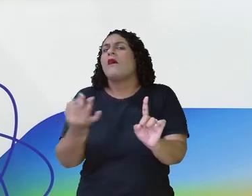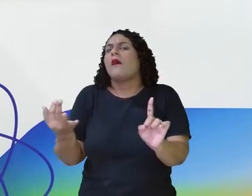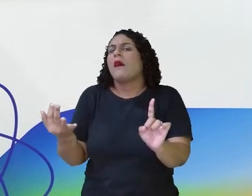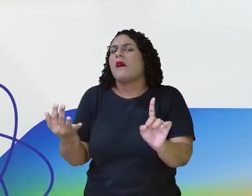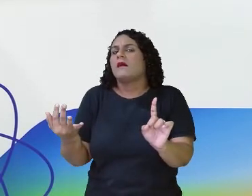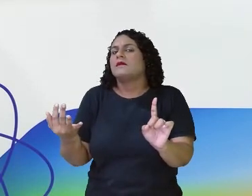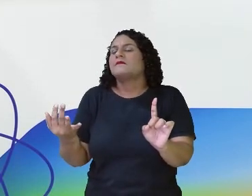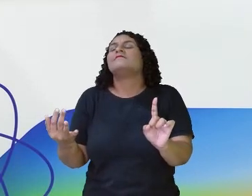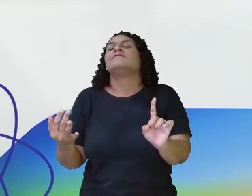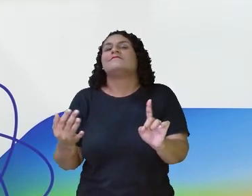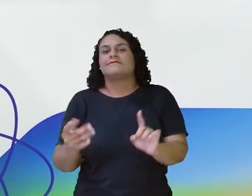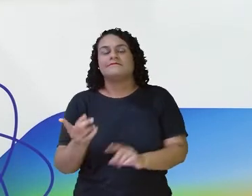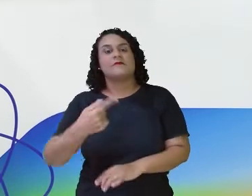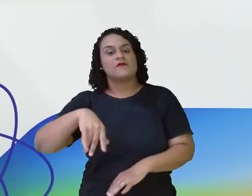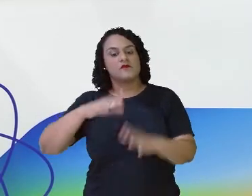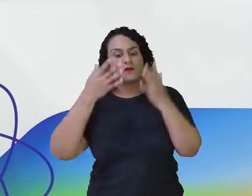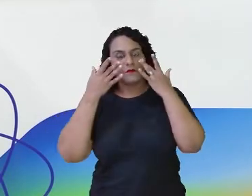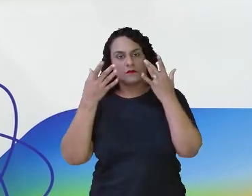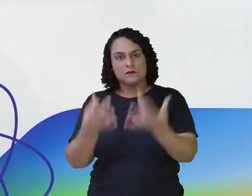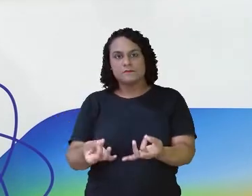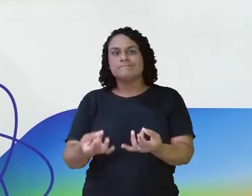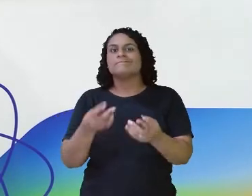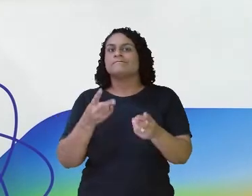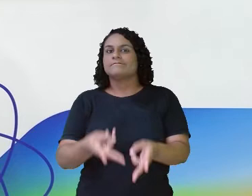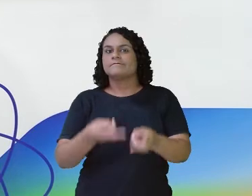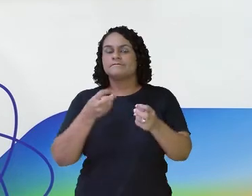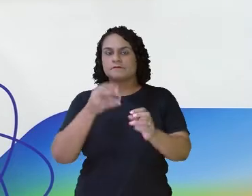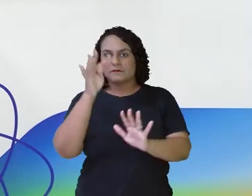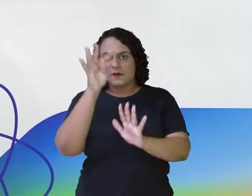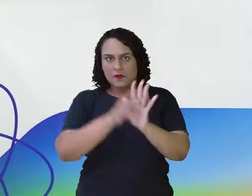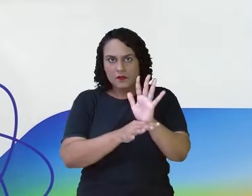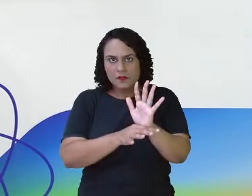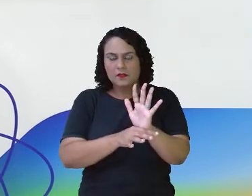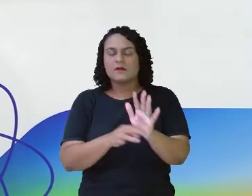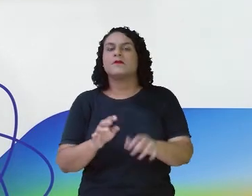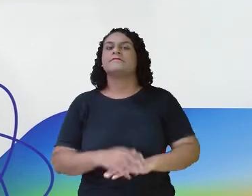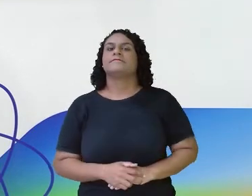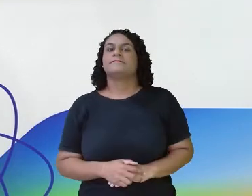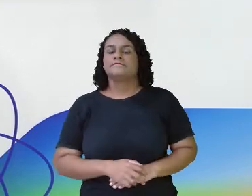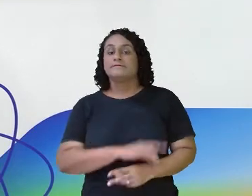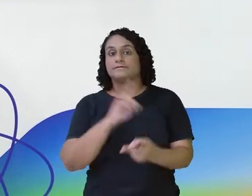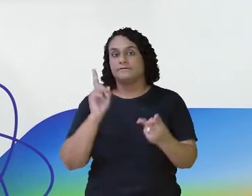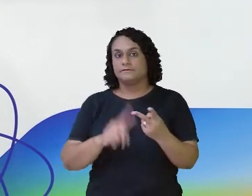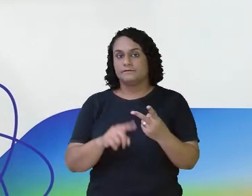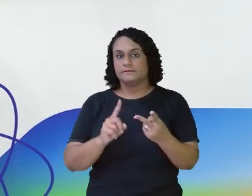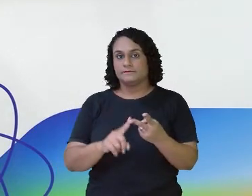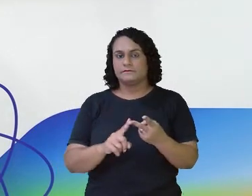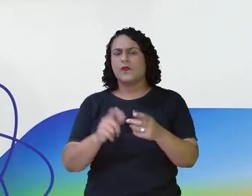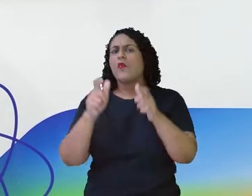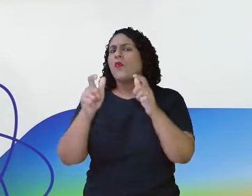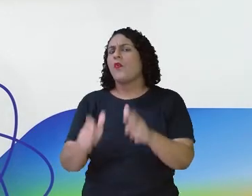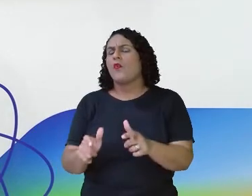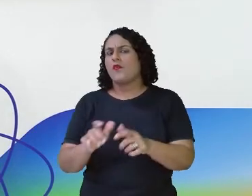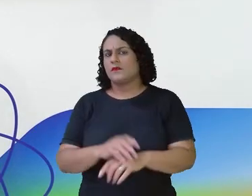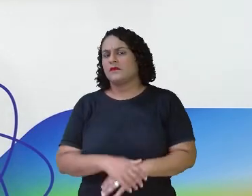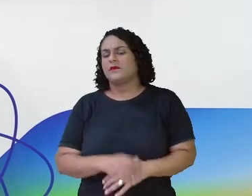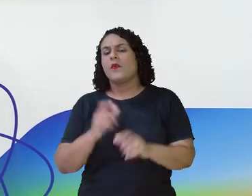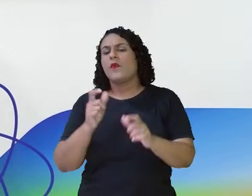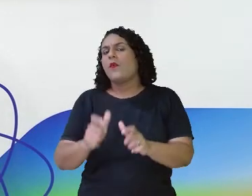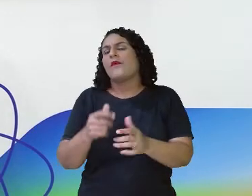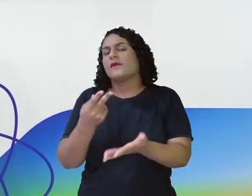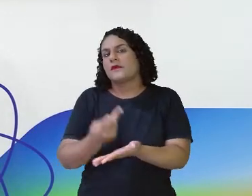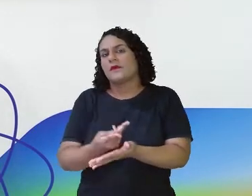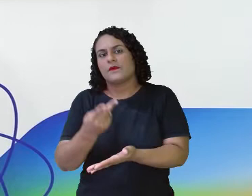aí atento para localizar já no texto que vamos ler juntos. Temos também o onde, é onde se passa, é